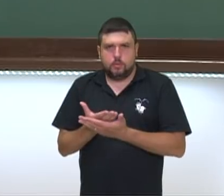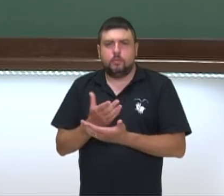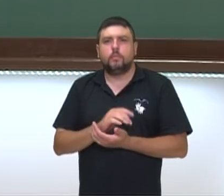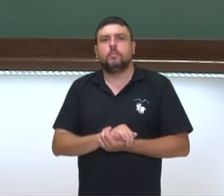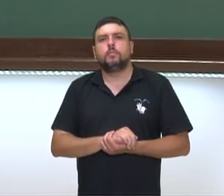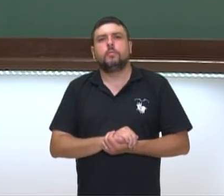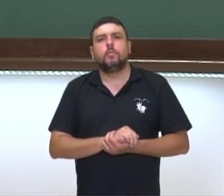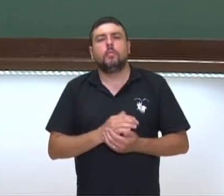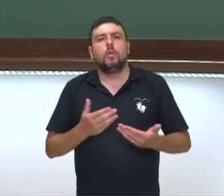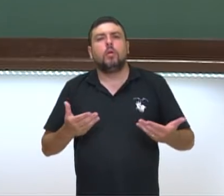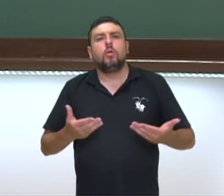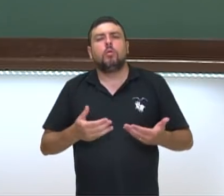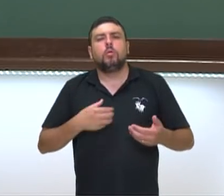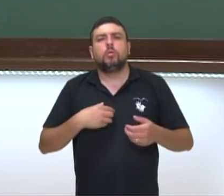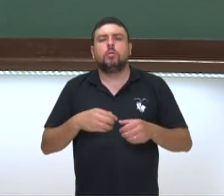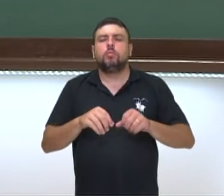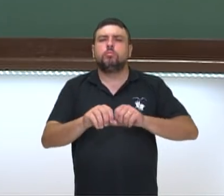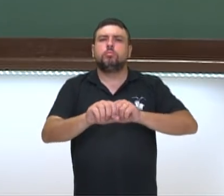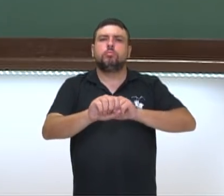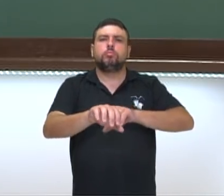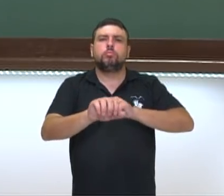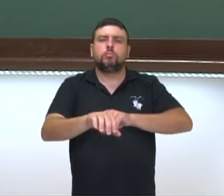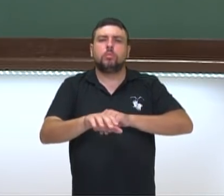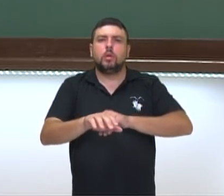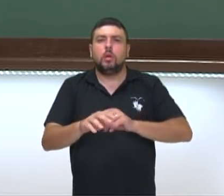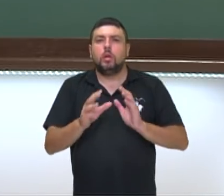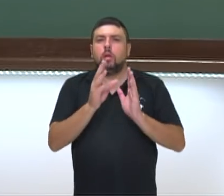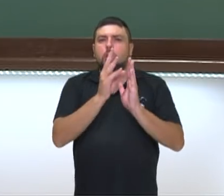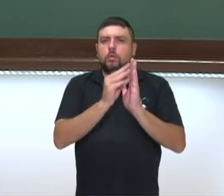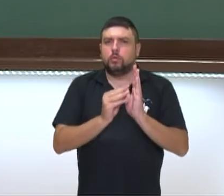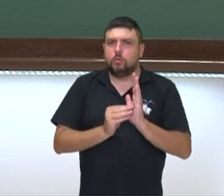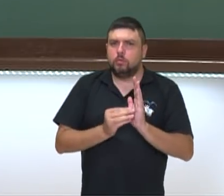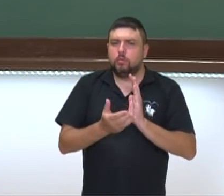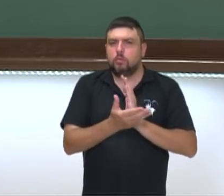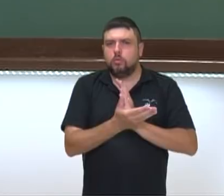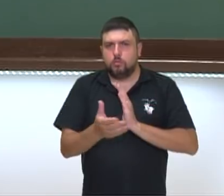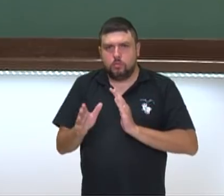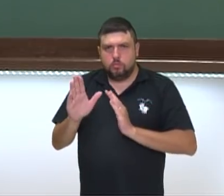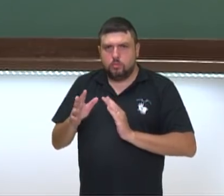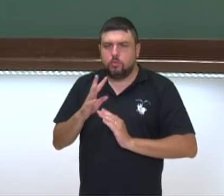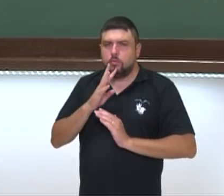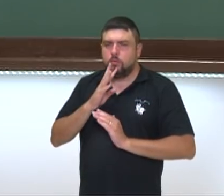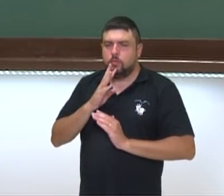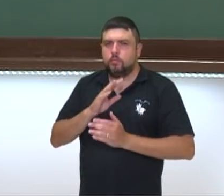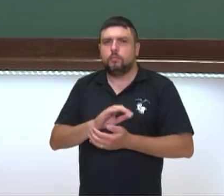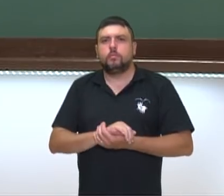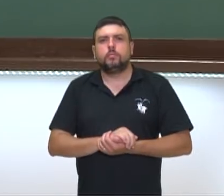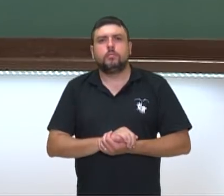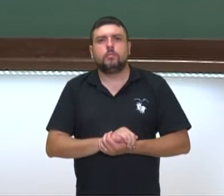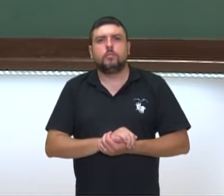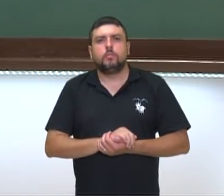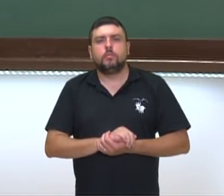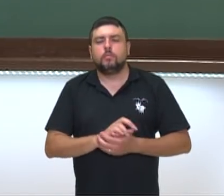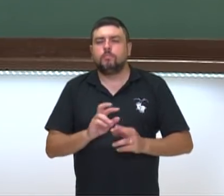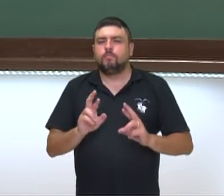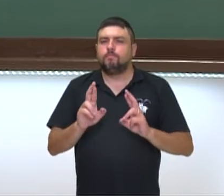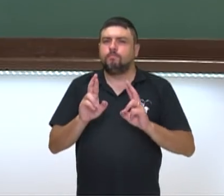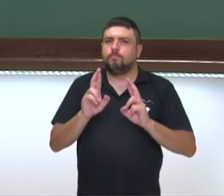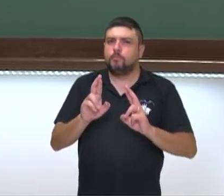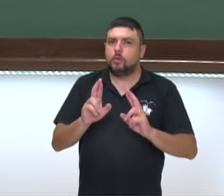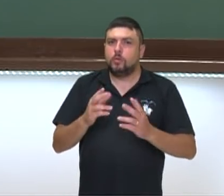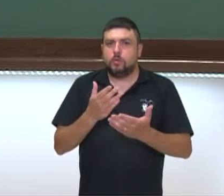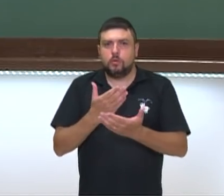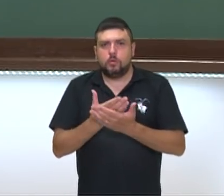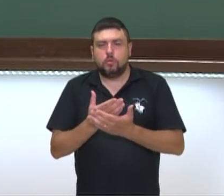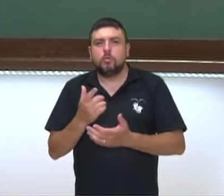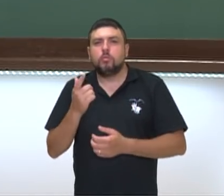na verdade, trabalhar um conteúdo que já é conhecido por nós, então vai ser bem tranquilo. Espero que a gente consiga nessa aula